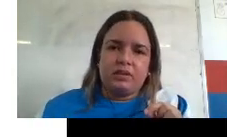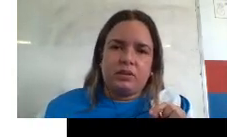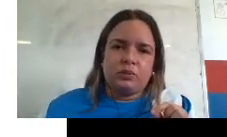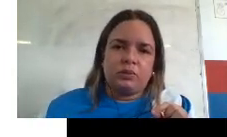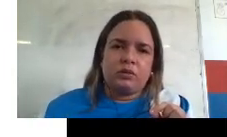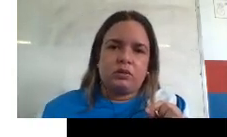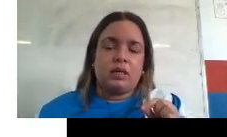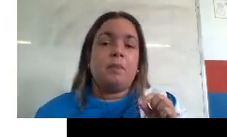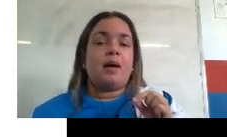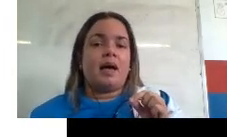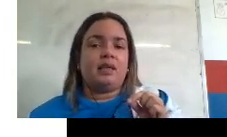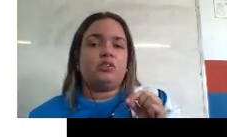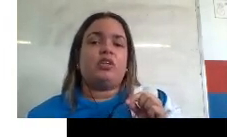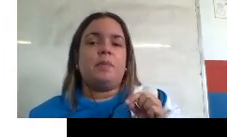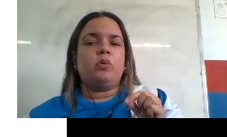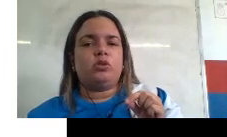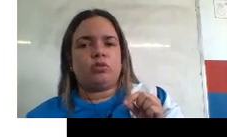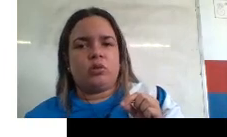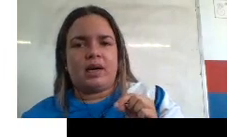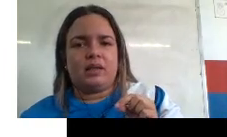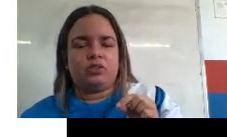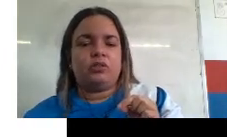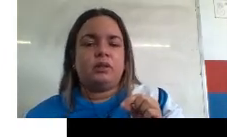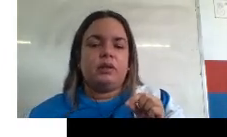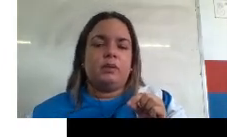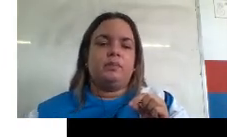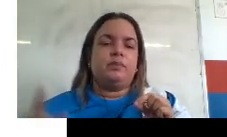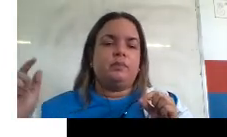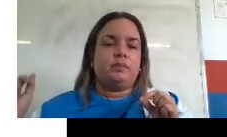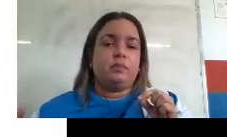trabalho infantil. Né? Mas em muitos lugares,